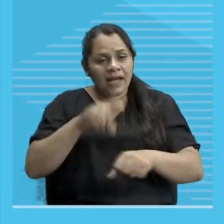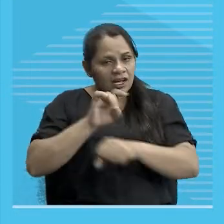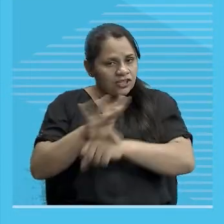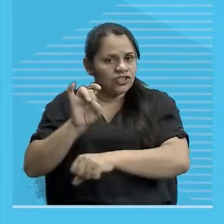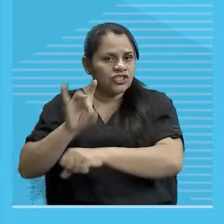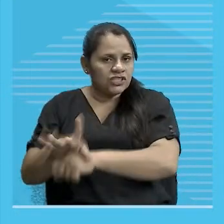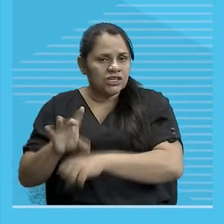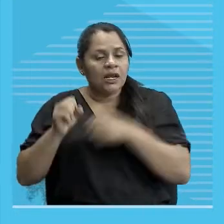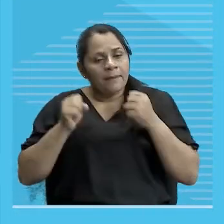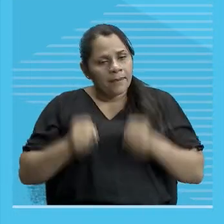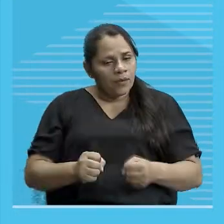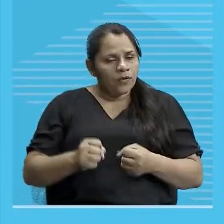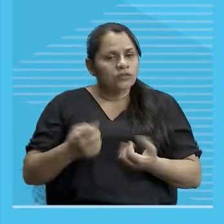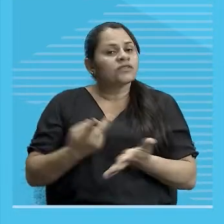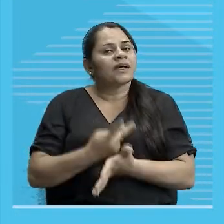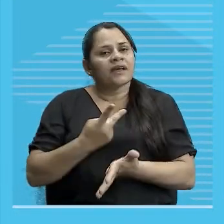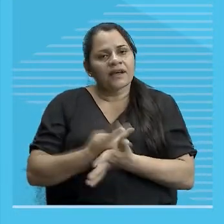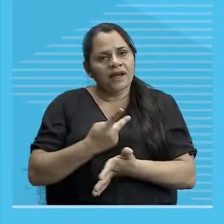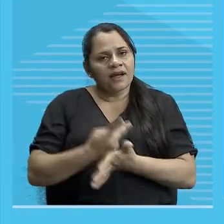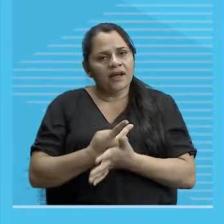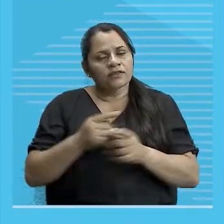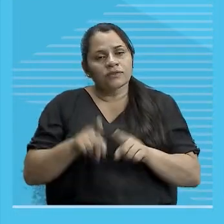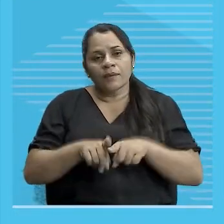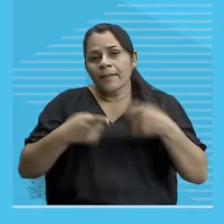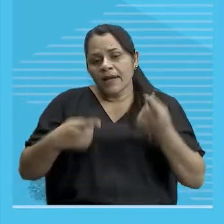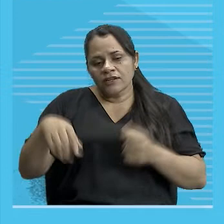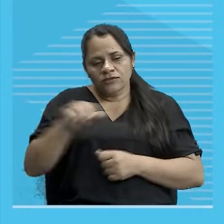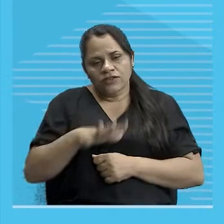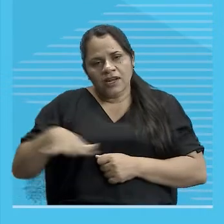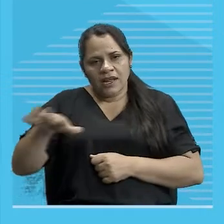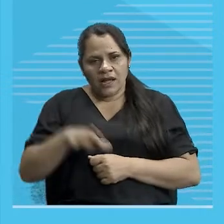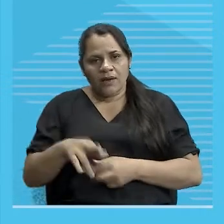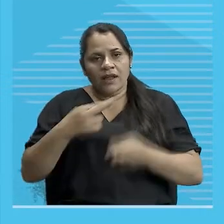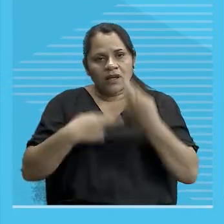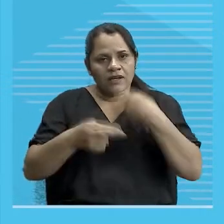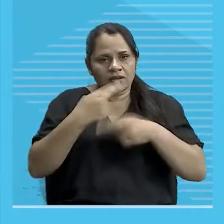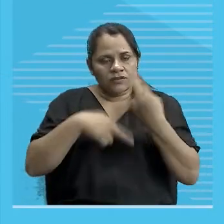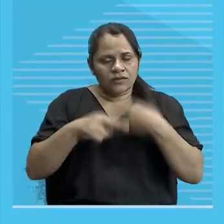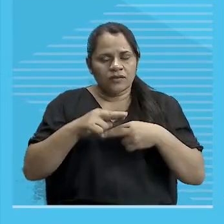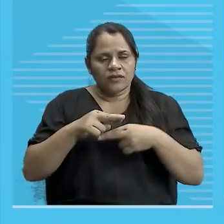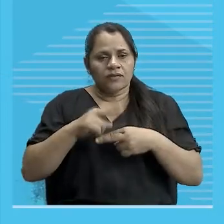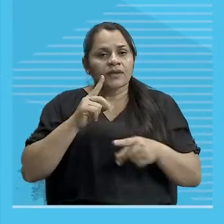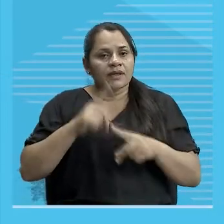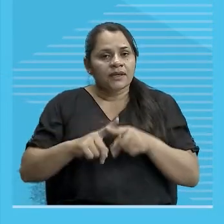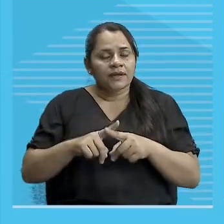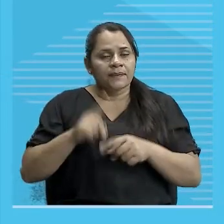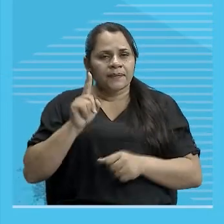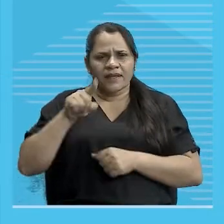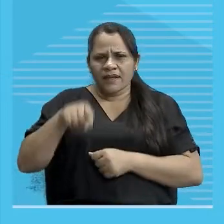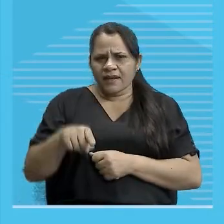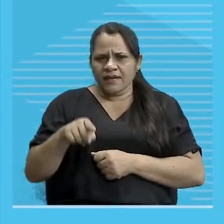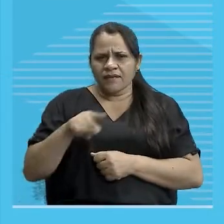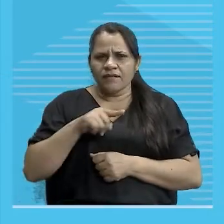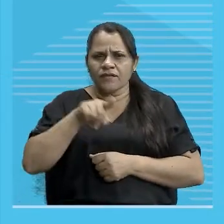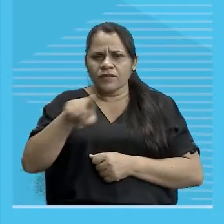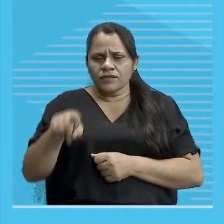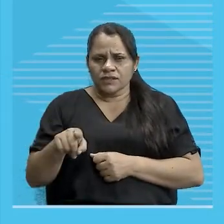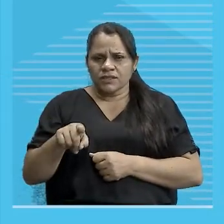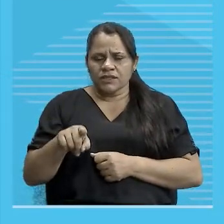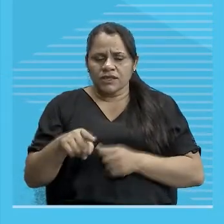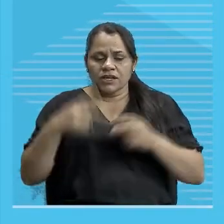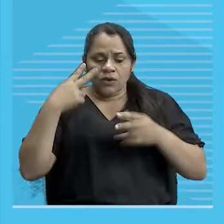pode falhar em certas situações. Mas, no geral, ela resolve. Que é você, mediante o